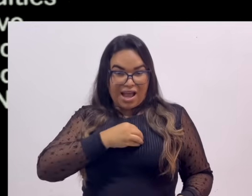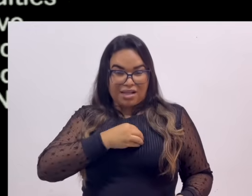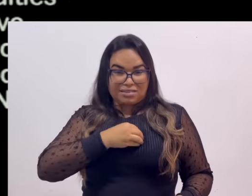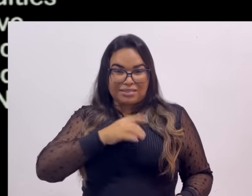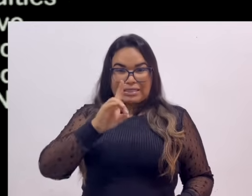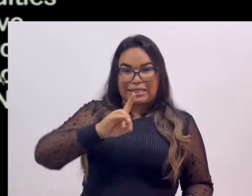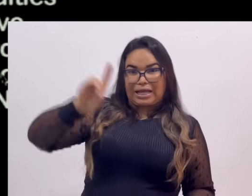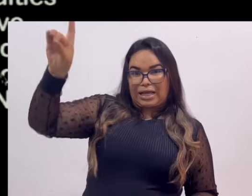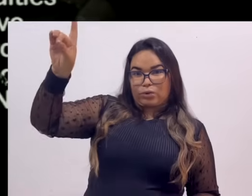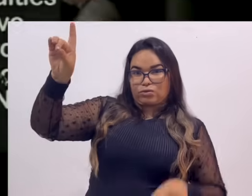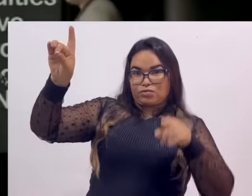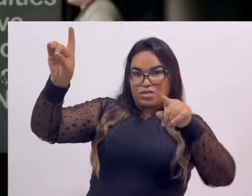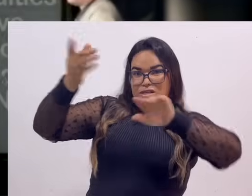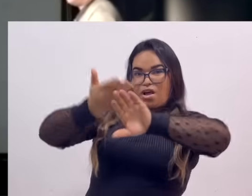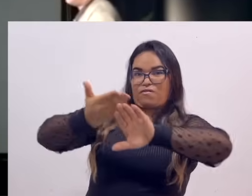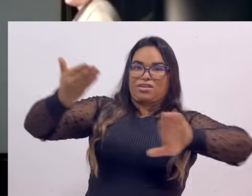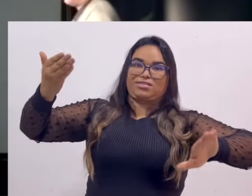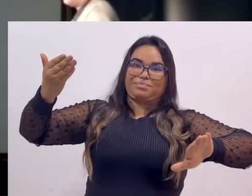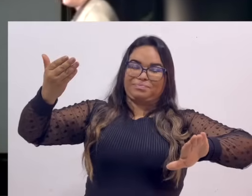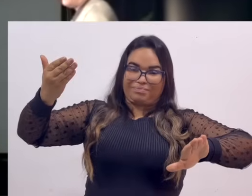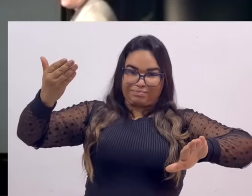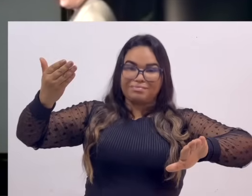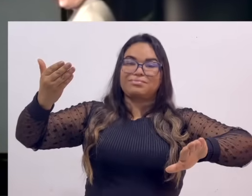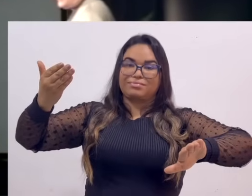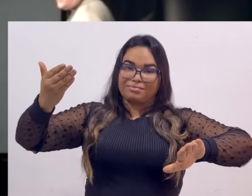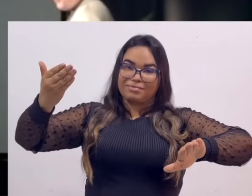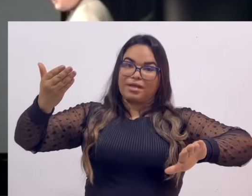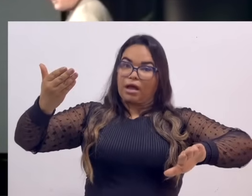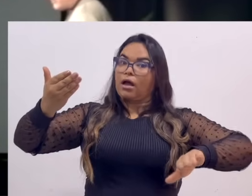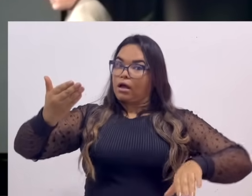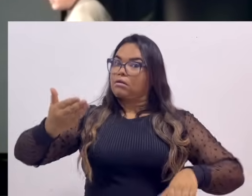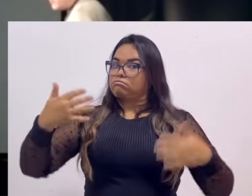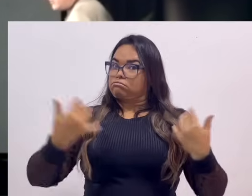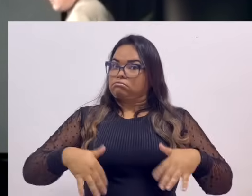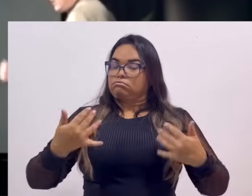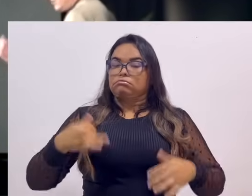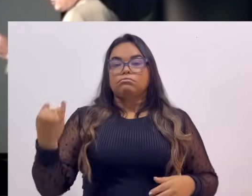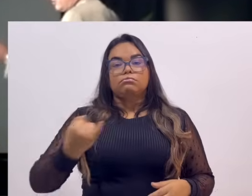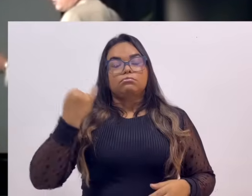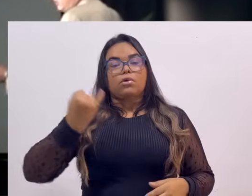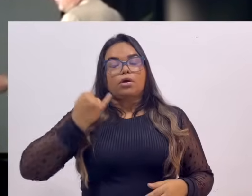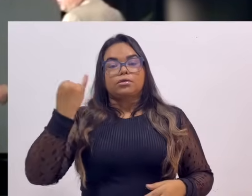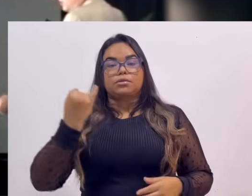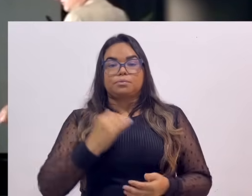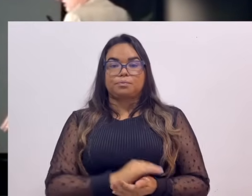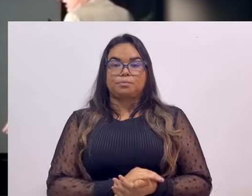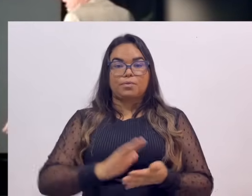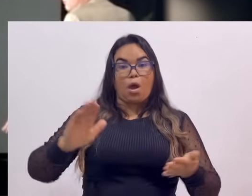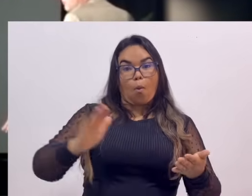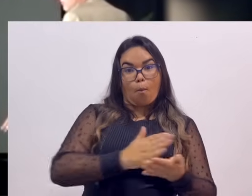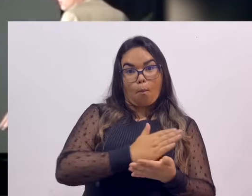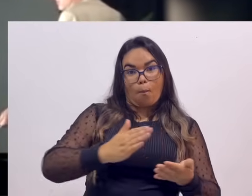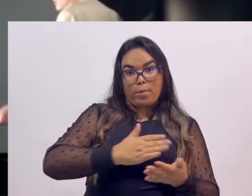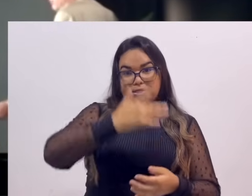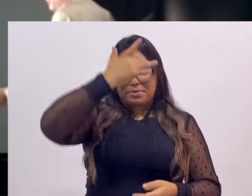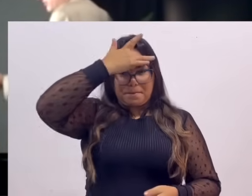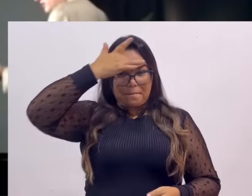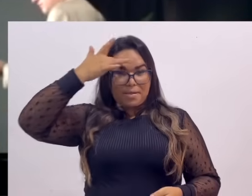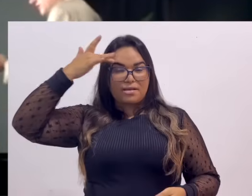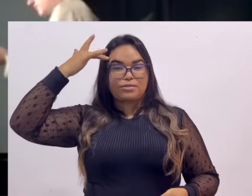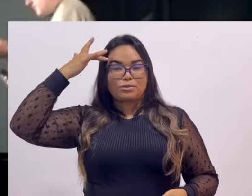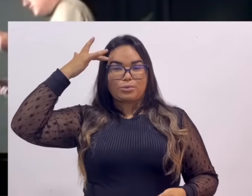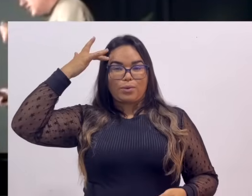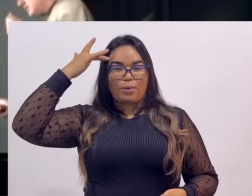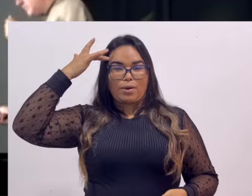fazem separação entre vós e o vosso Deus. Isso é importante. Algumas pessoas gostam de colocar essa